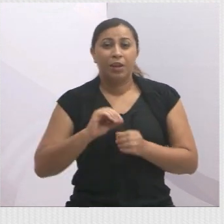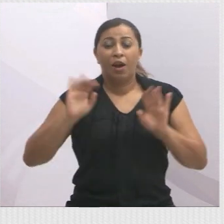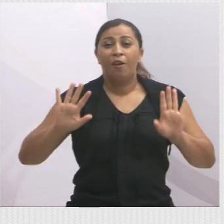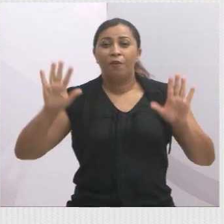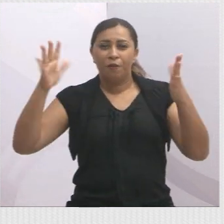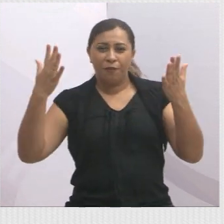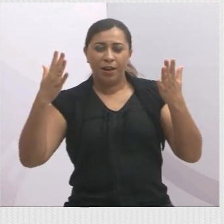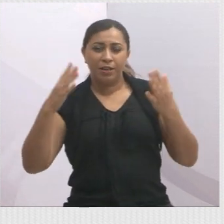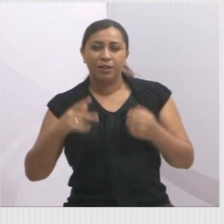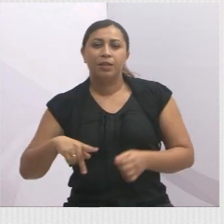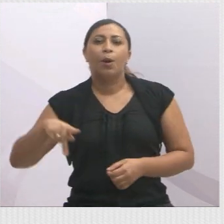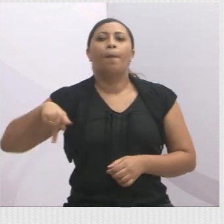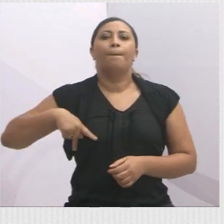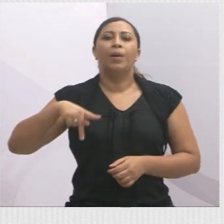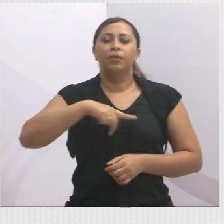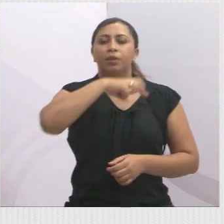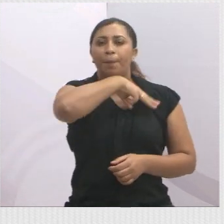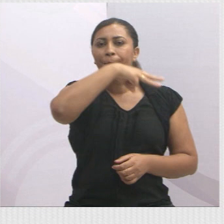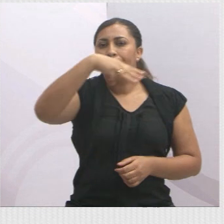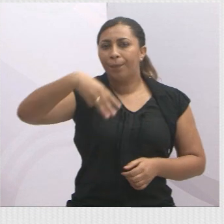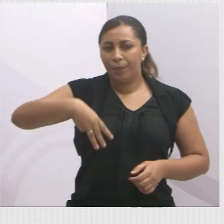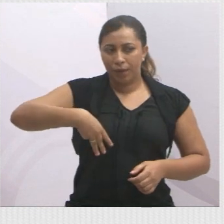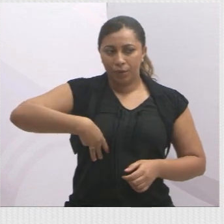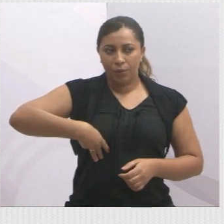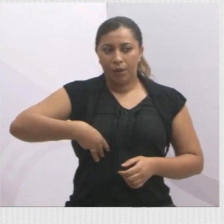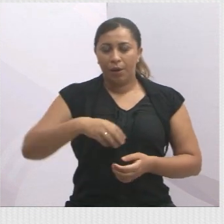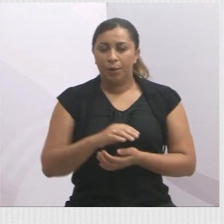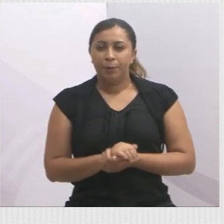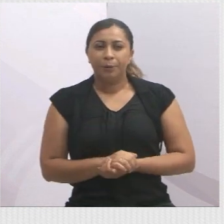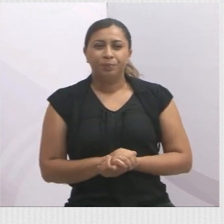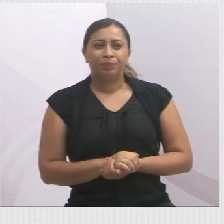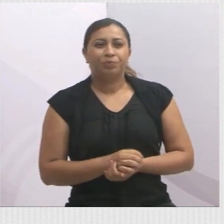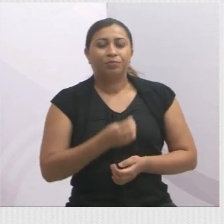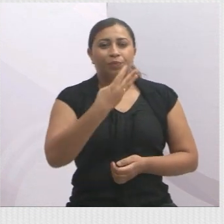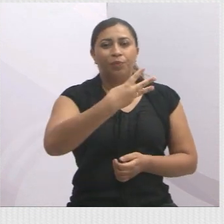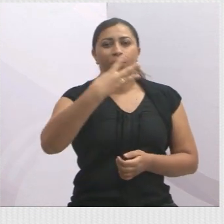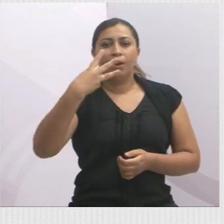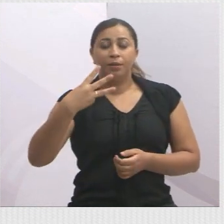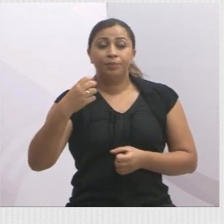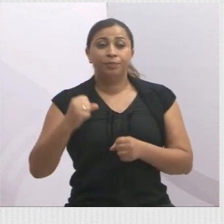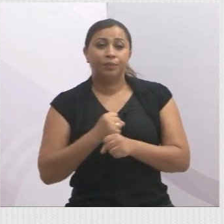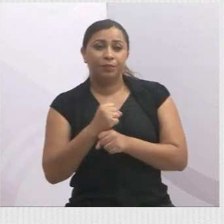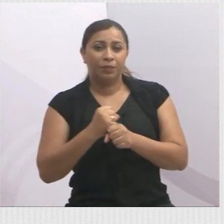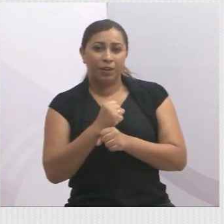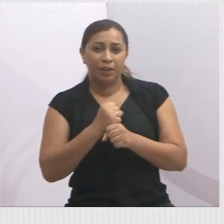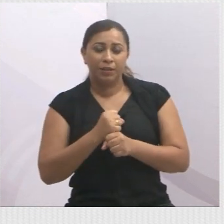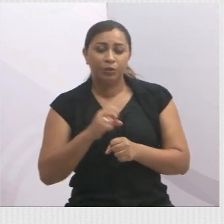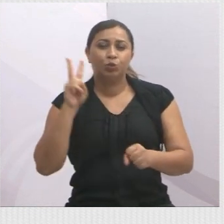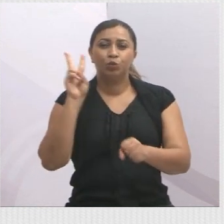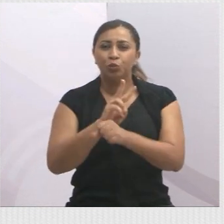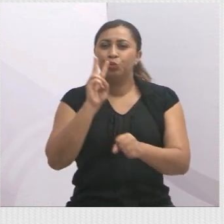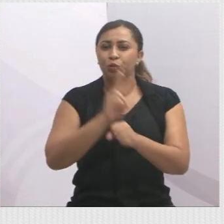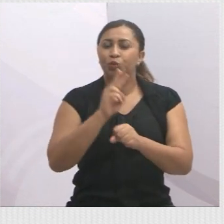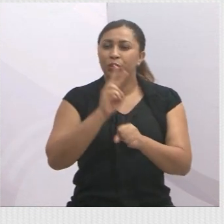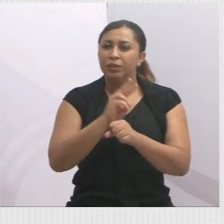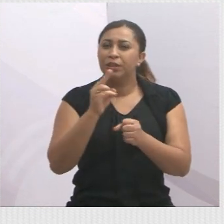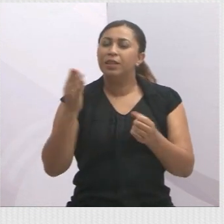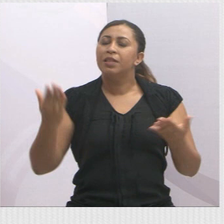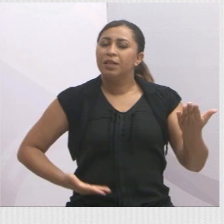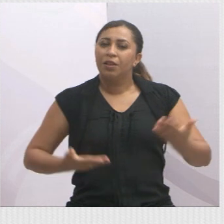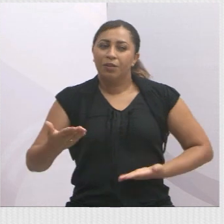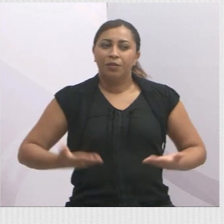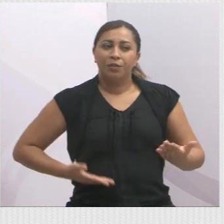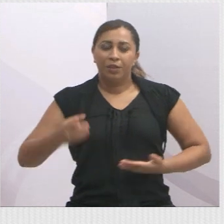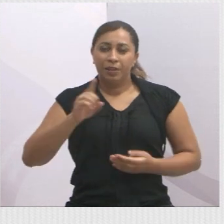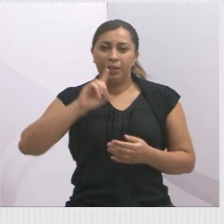então presidente, pastor Manuel José da Costa, após 33 anos de profunda dedicação a Deus,